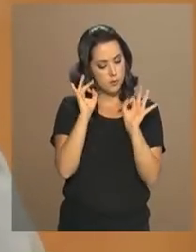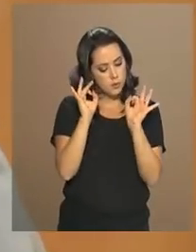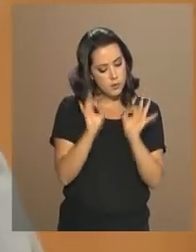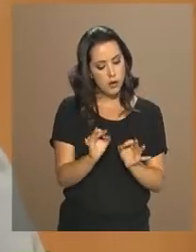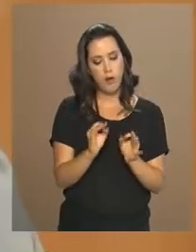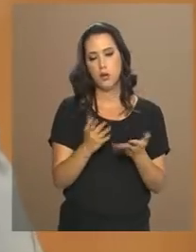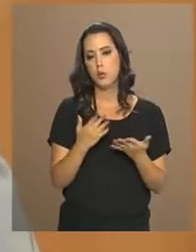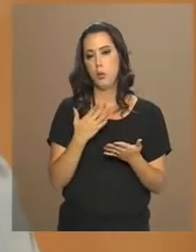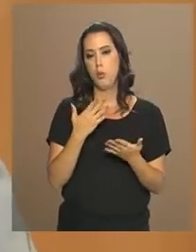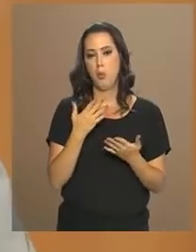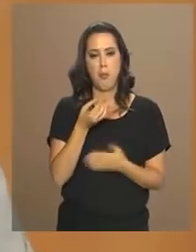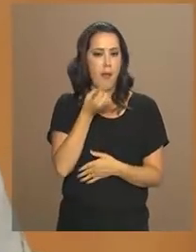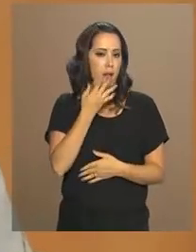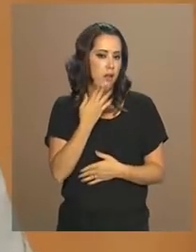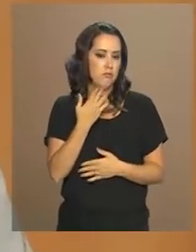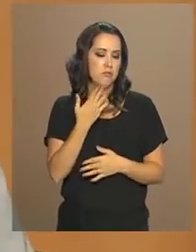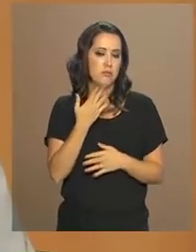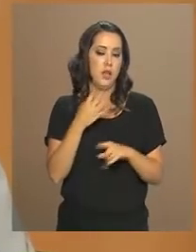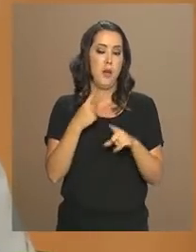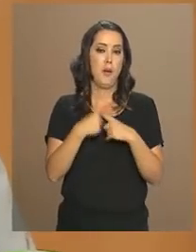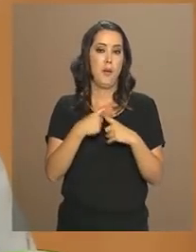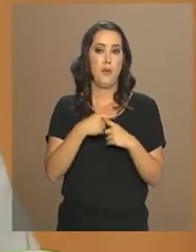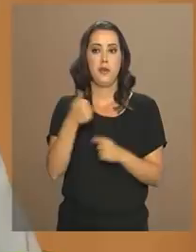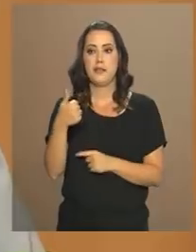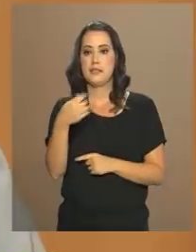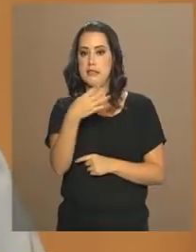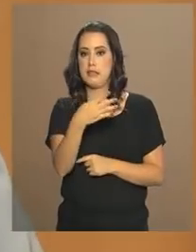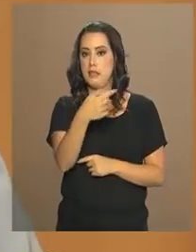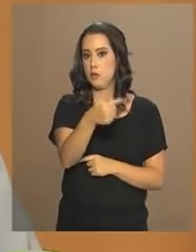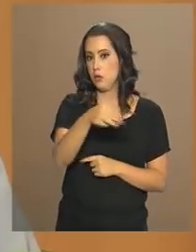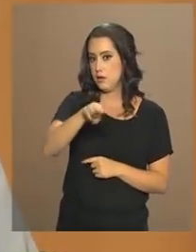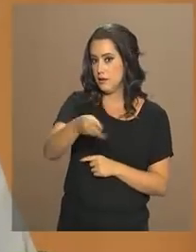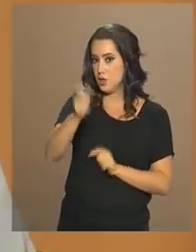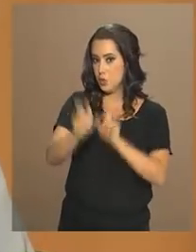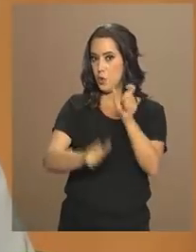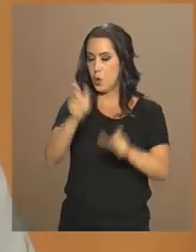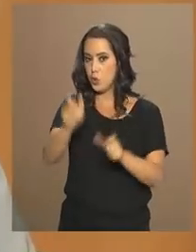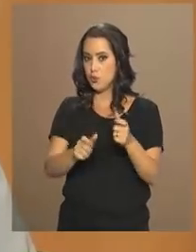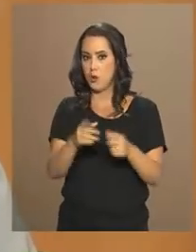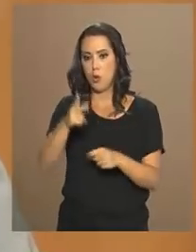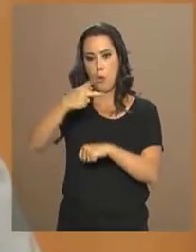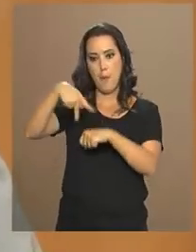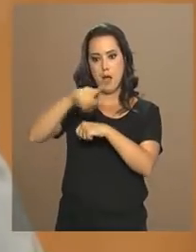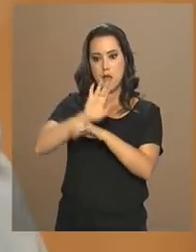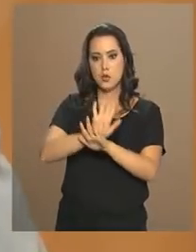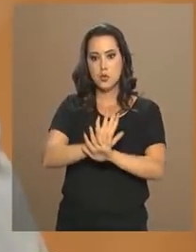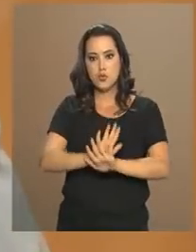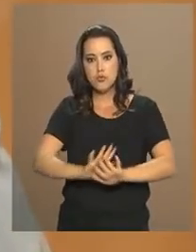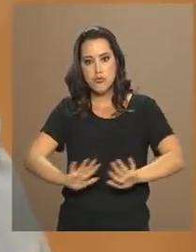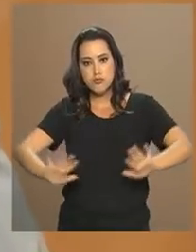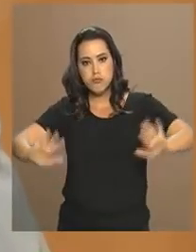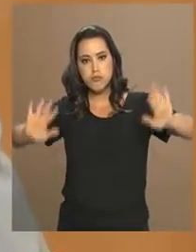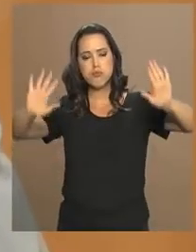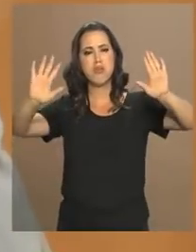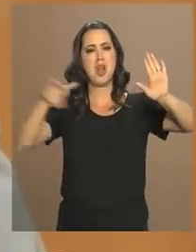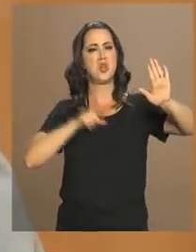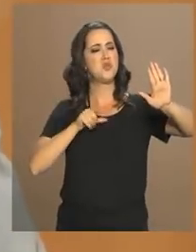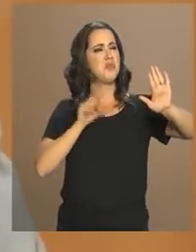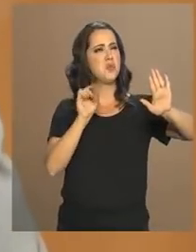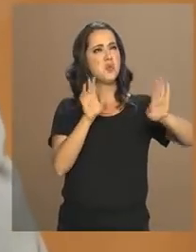tranquilidade, já que em 147 milhões de eleitores e num país dessa dimensão, nós